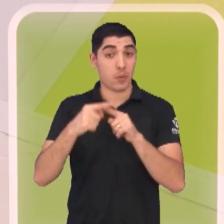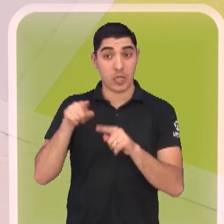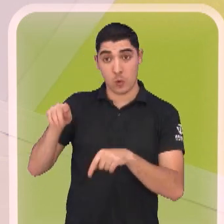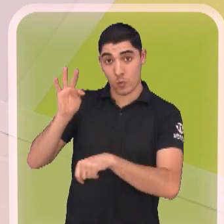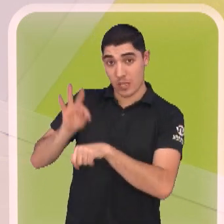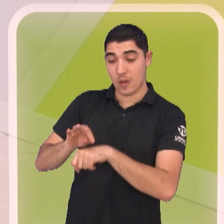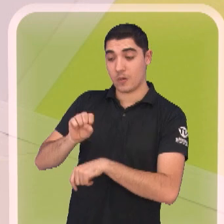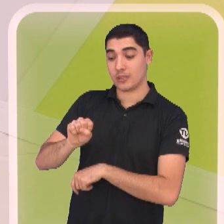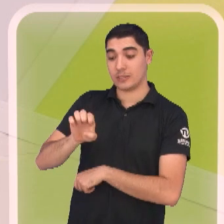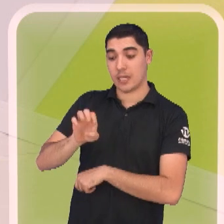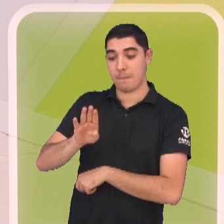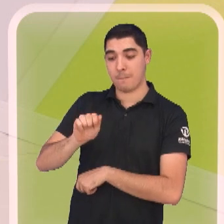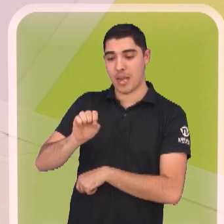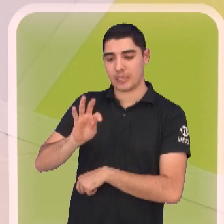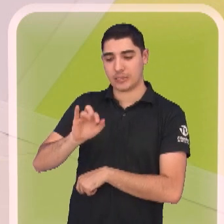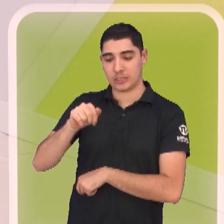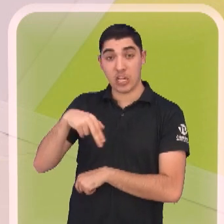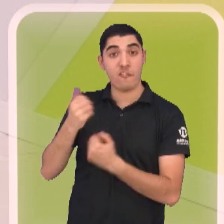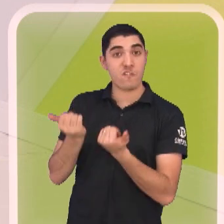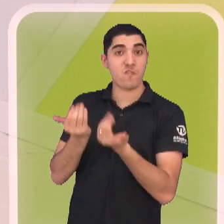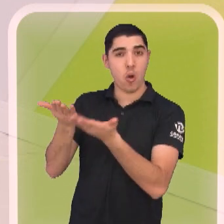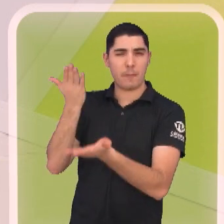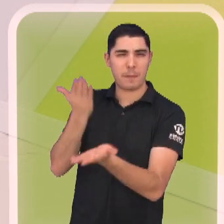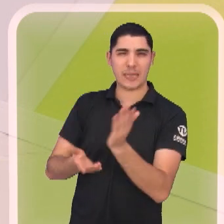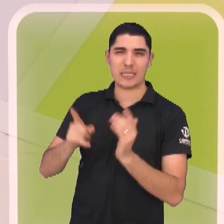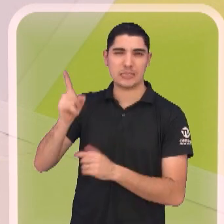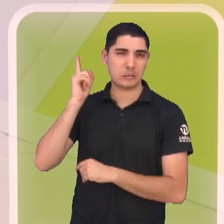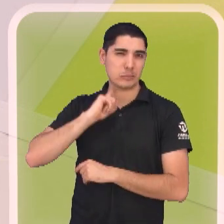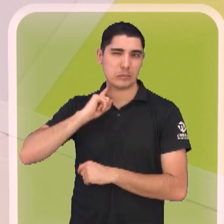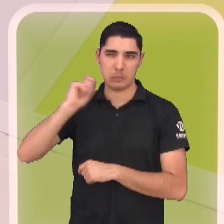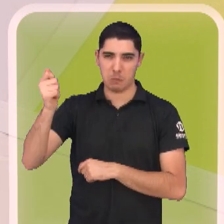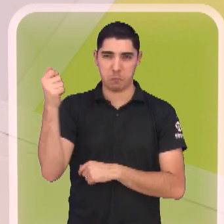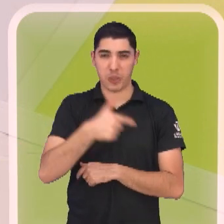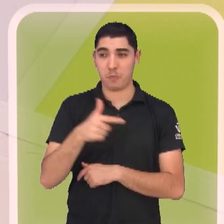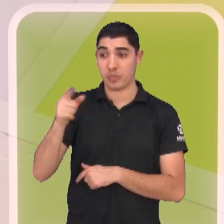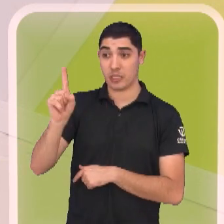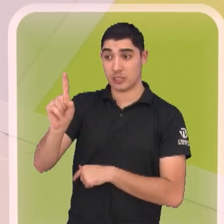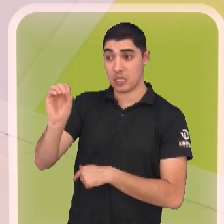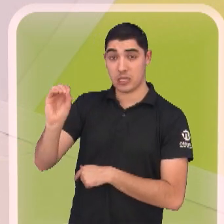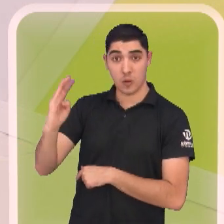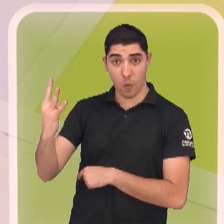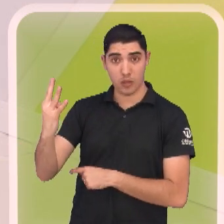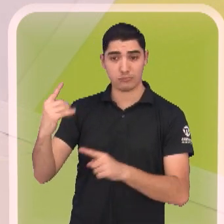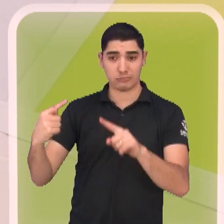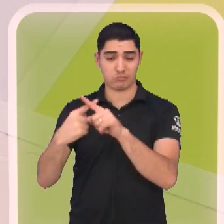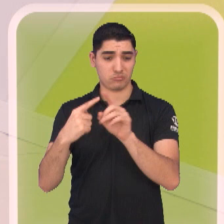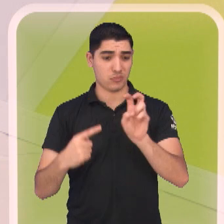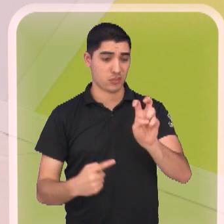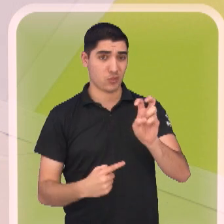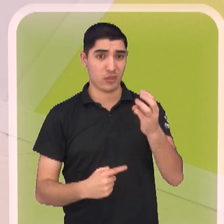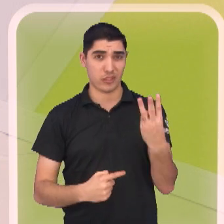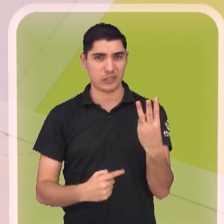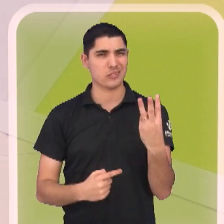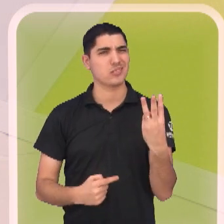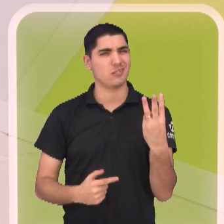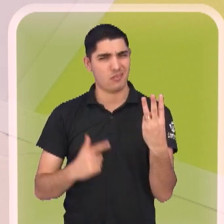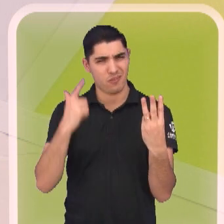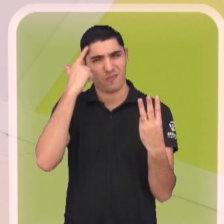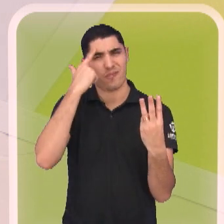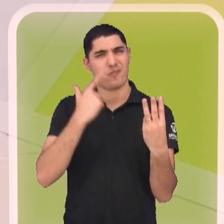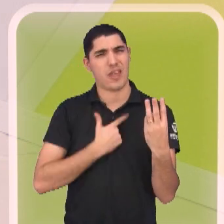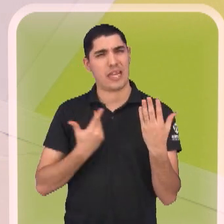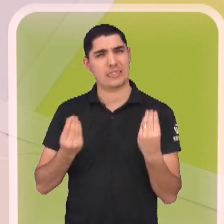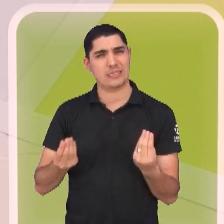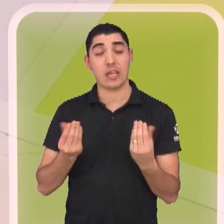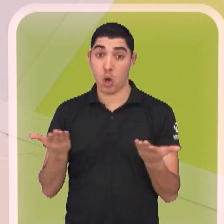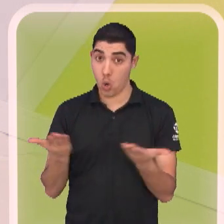vende uma traulitada fora de casa contra o Minas por 104 a 53 que coisa feia hein a partida é